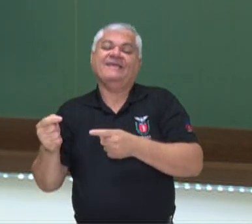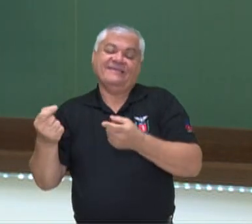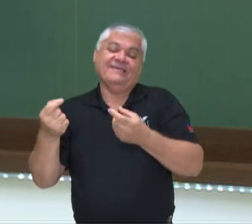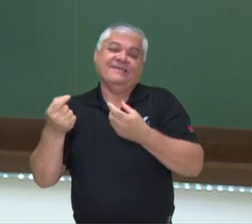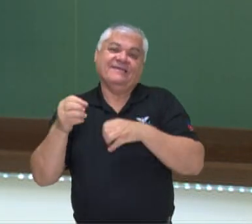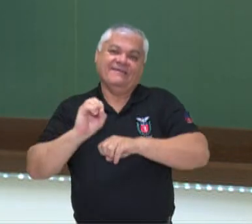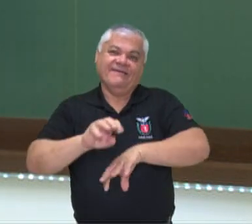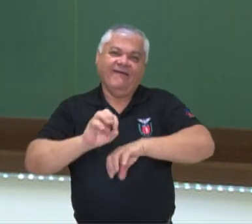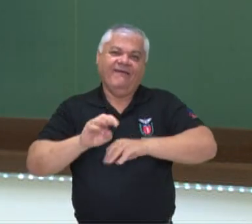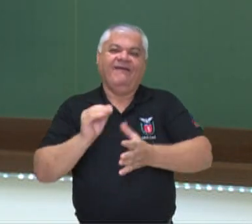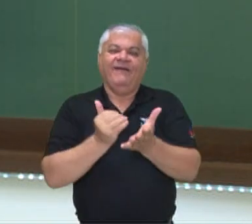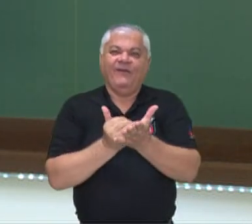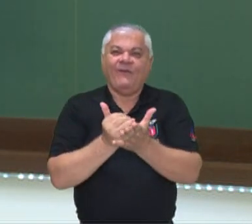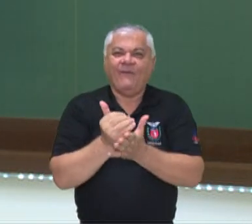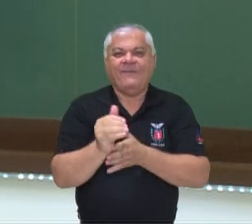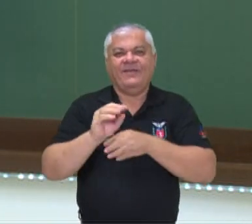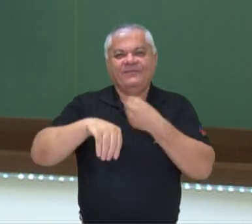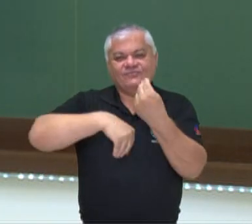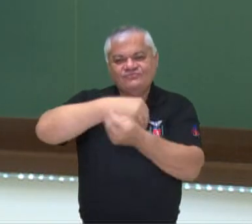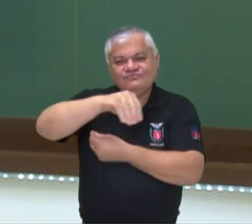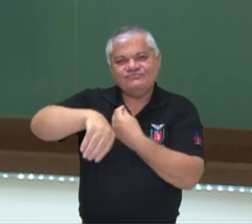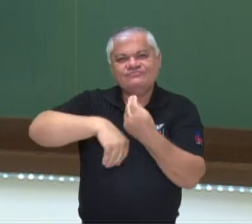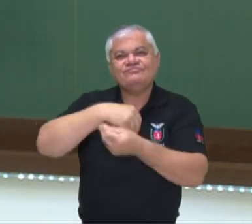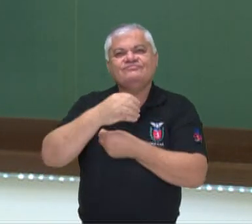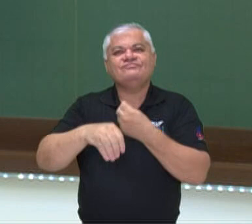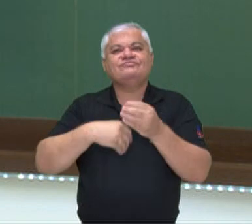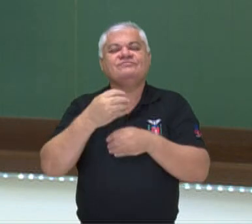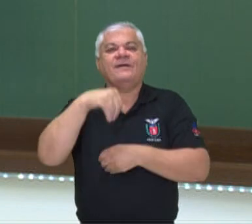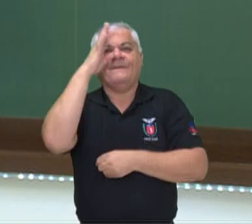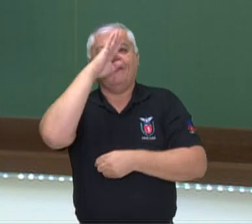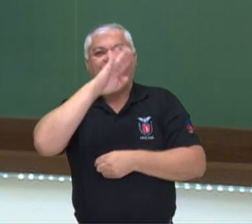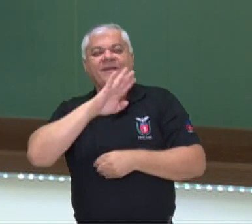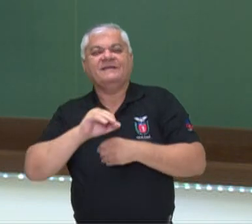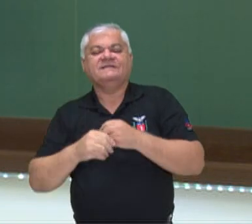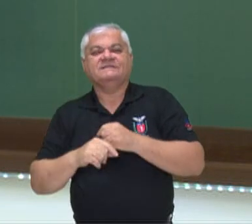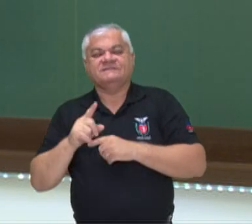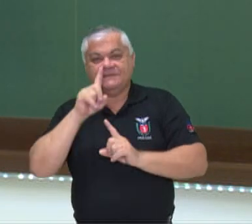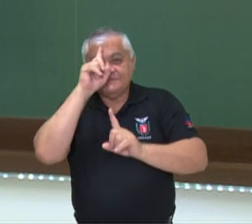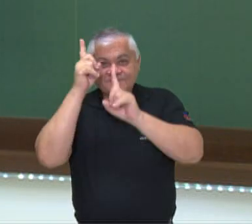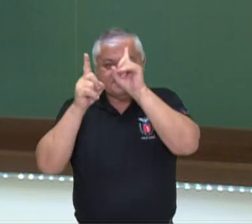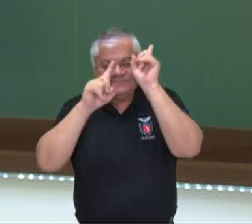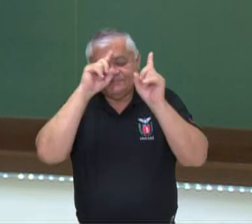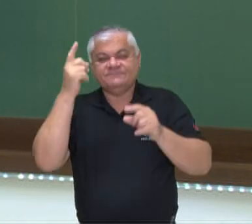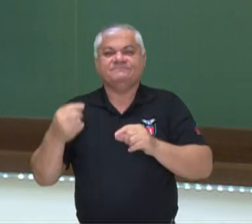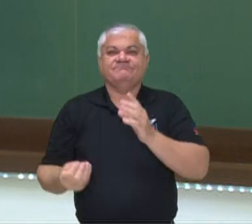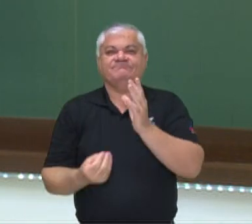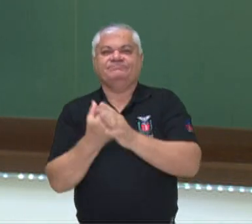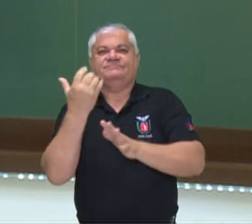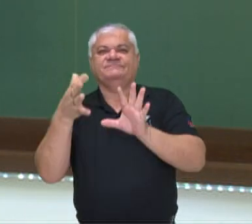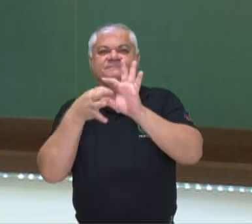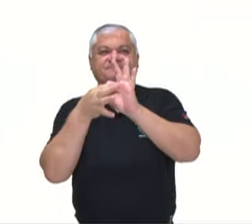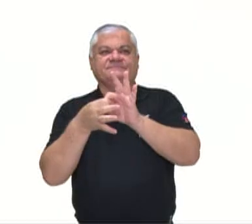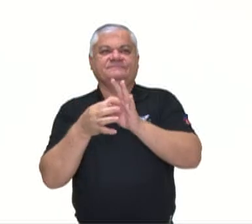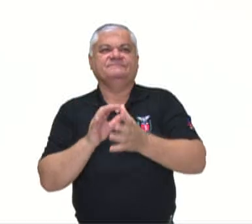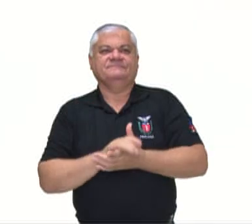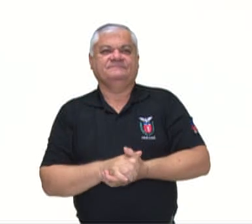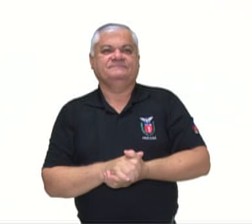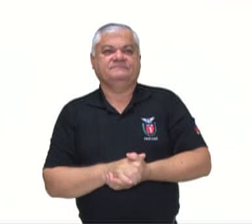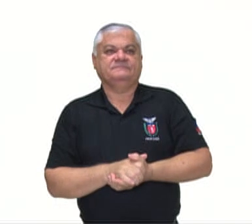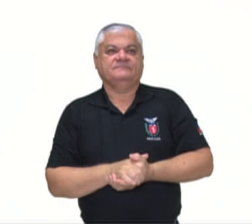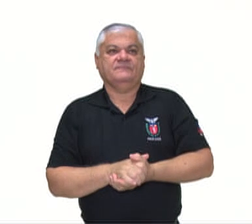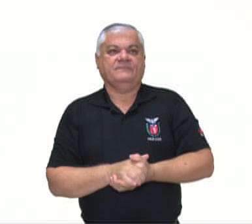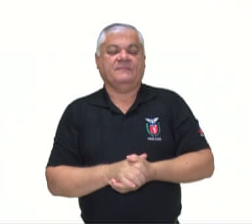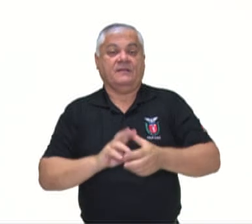foram trazidos de forma escravizados aqui para o Brasil, ok? Então vamos lá, a capoeira é